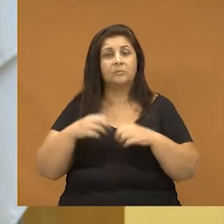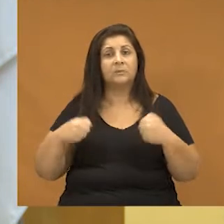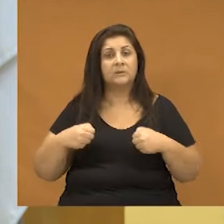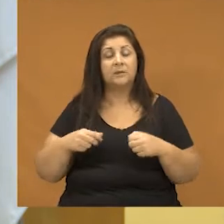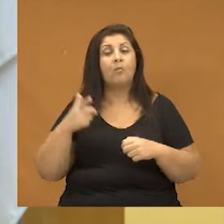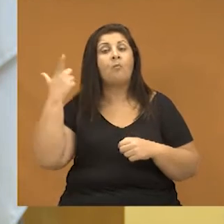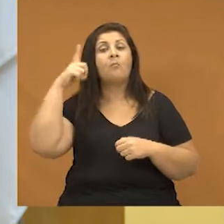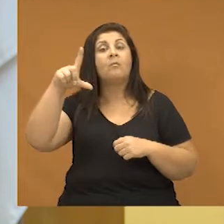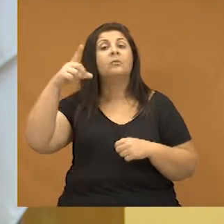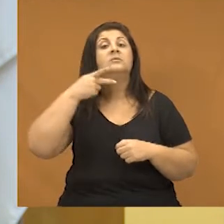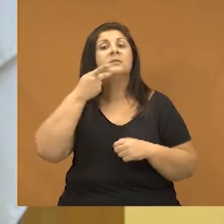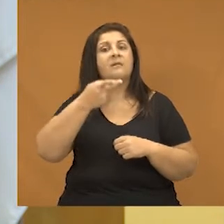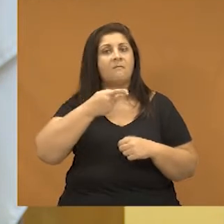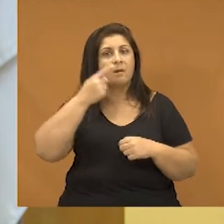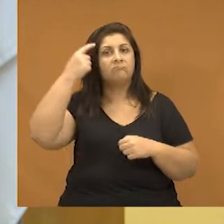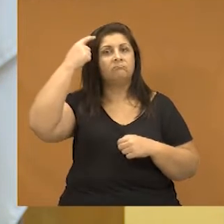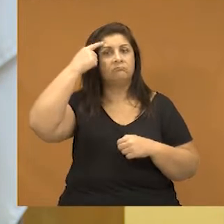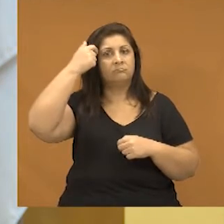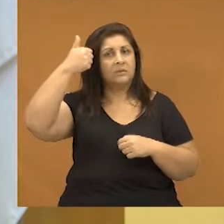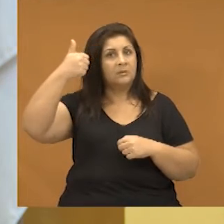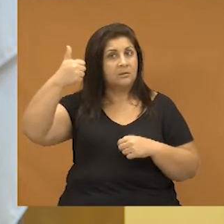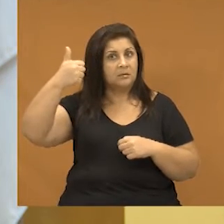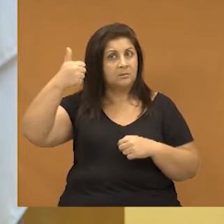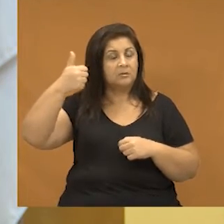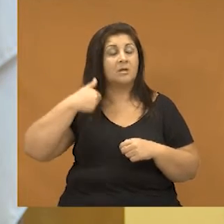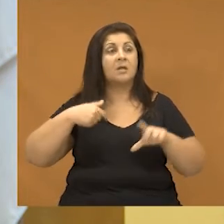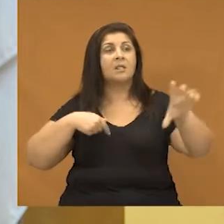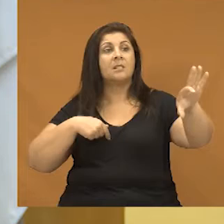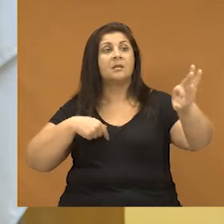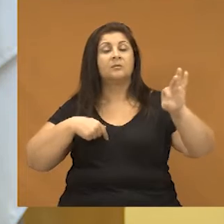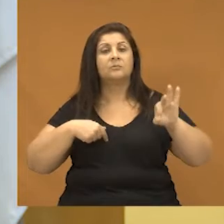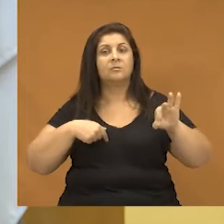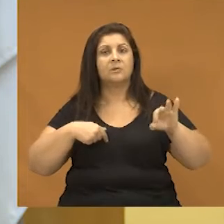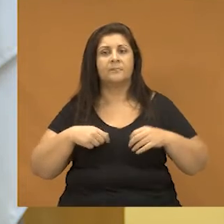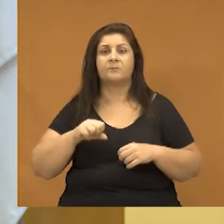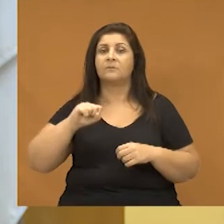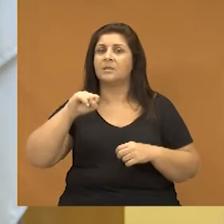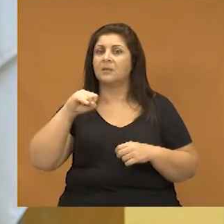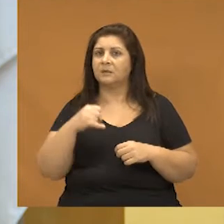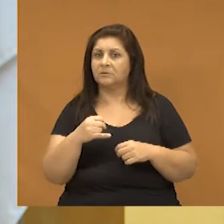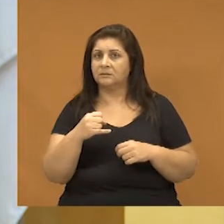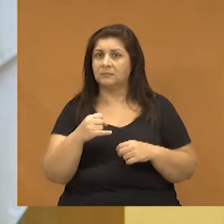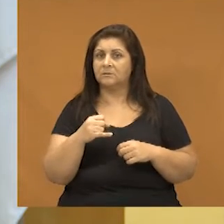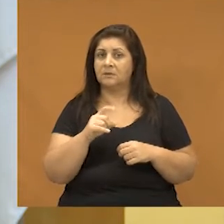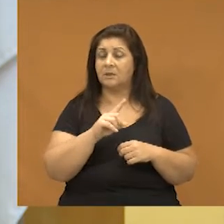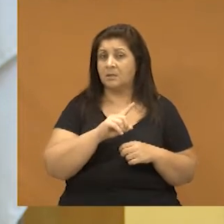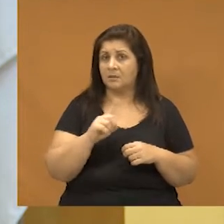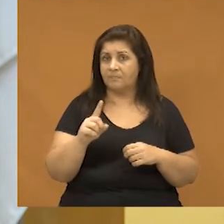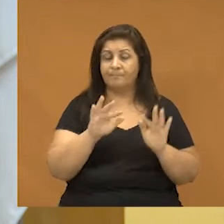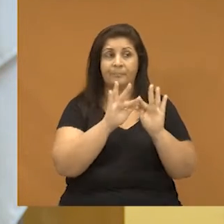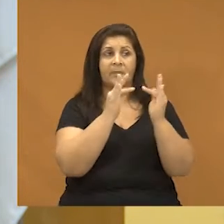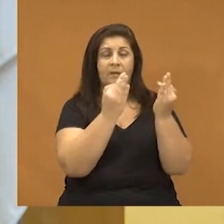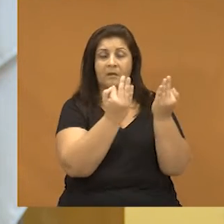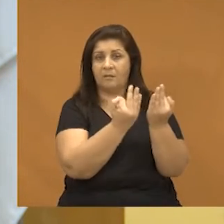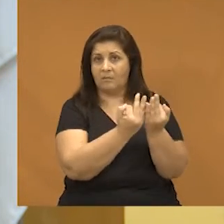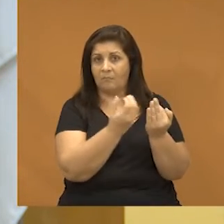consciente e em condições de manifestar a sua opção. Caso contrário, a família ou o representante